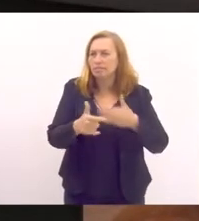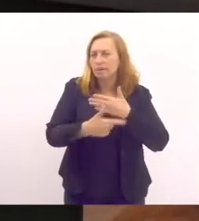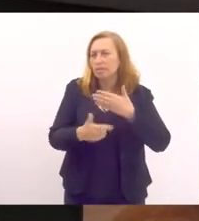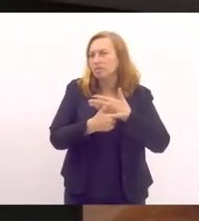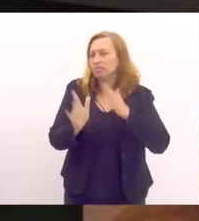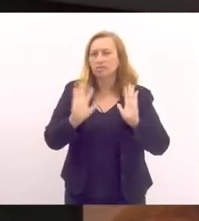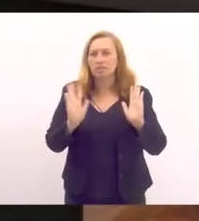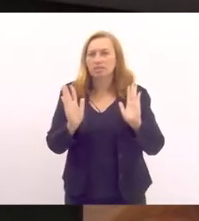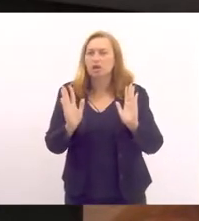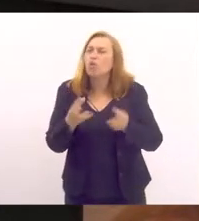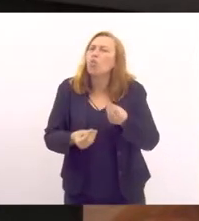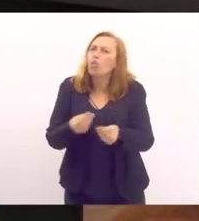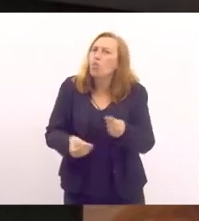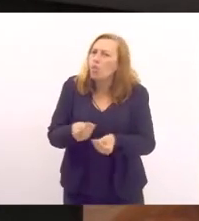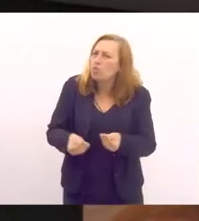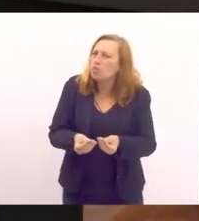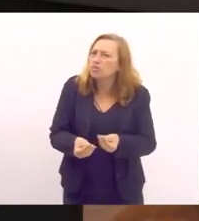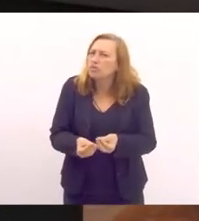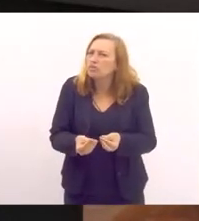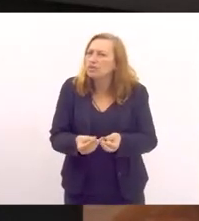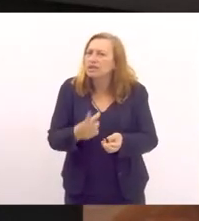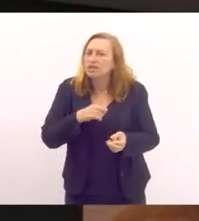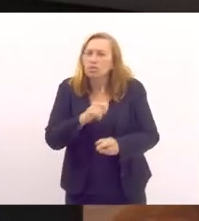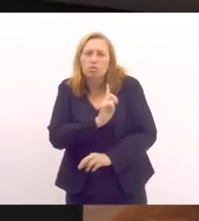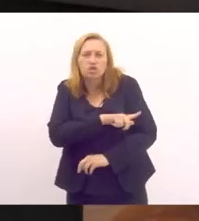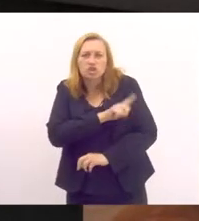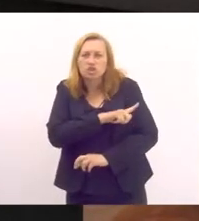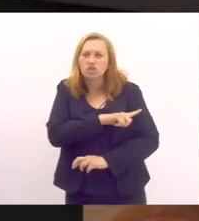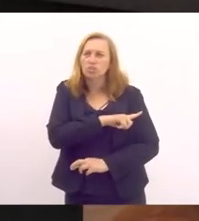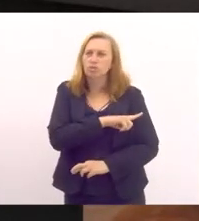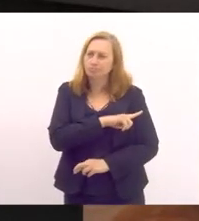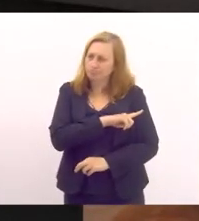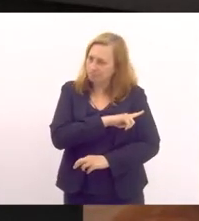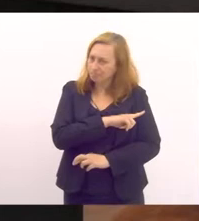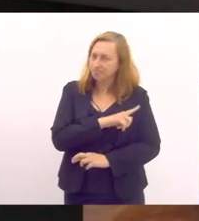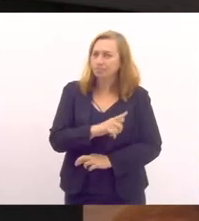E aí como é que a gente vai ter assim, uma gestão